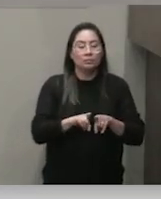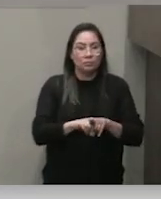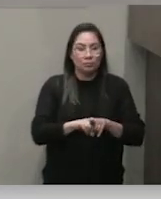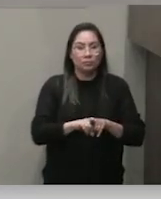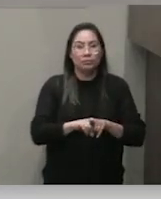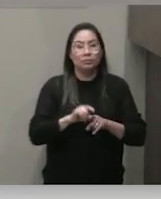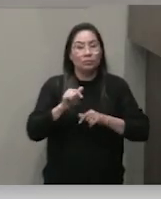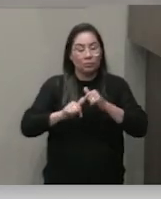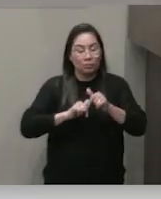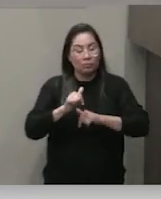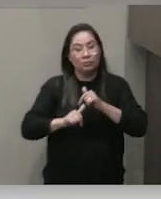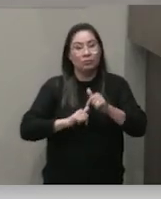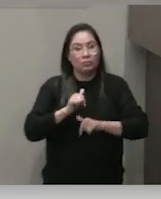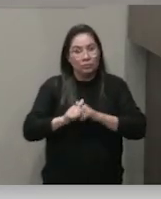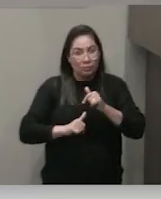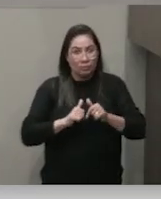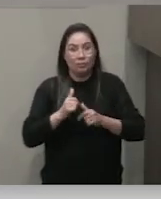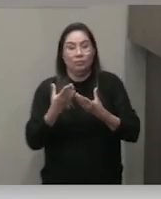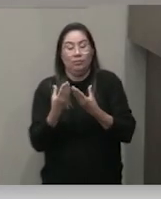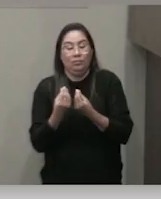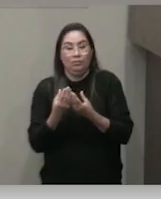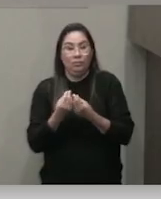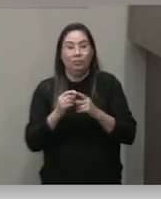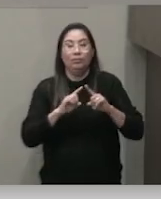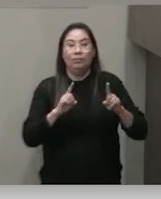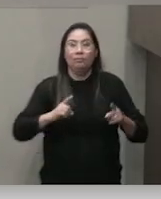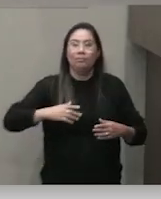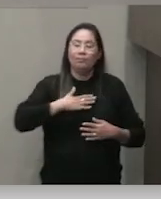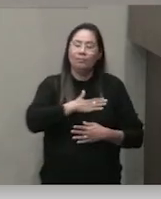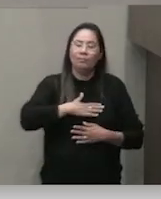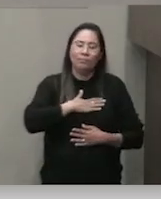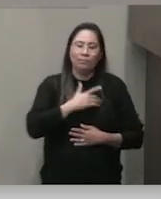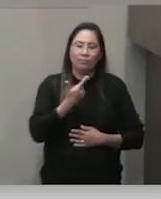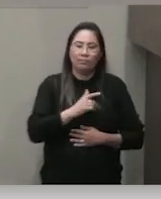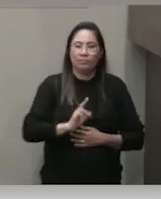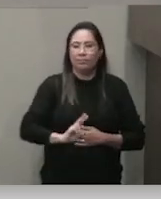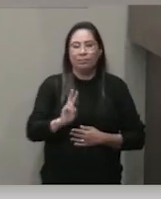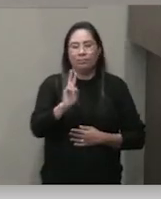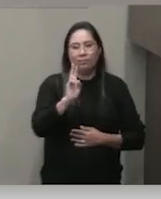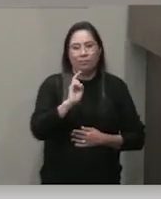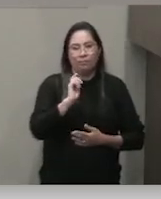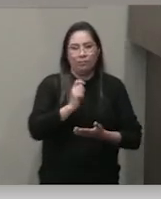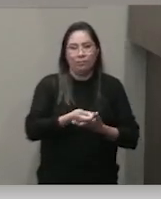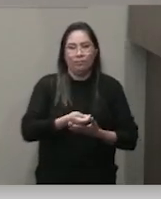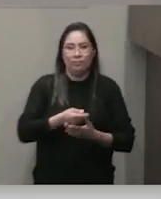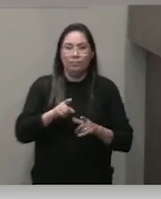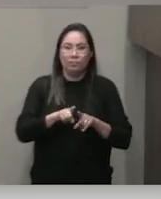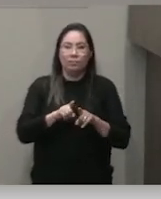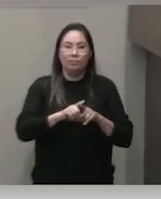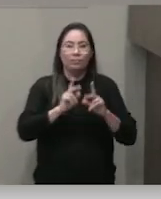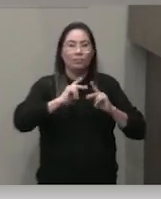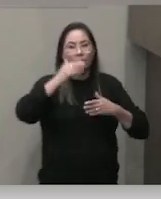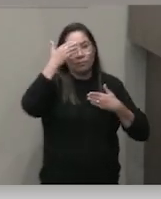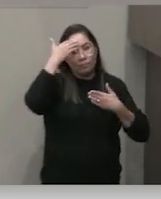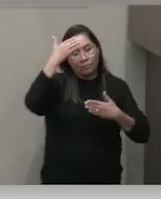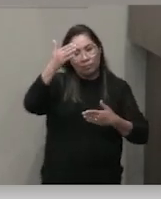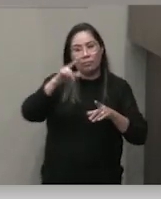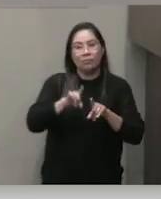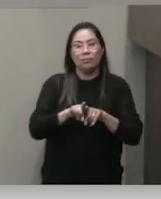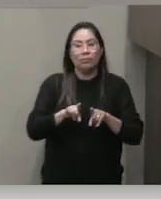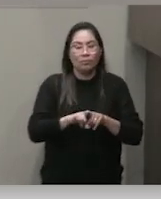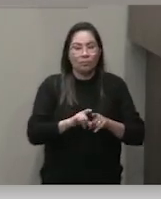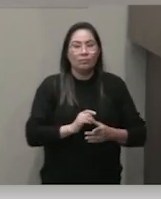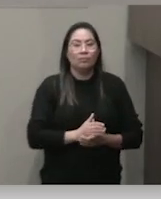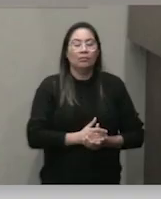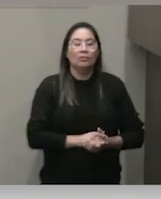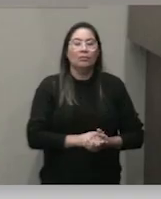trabalho, mas muito gratificante e com certeza não tem valor que pague. E outras pessoas que eu tenho que agradecer, sem sombra de dúvida,